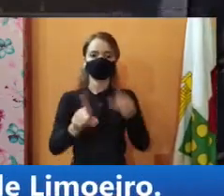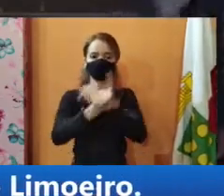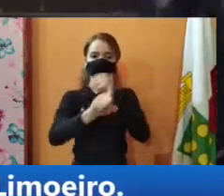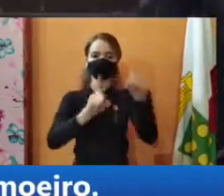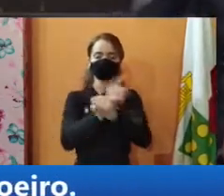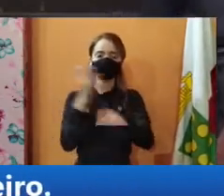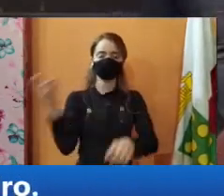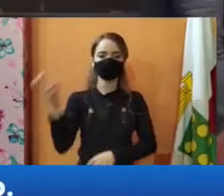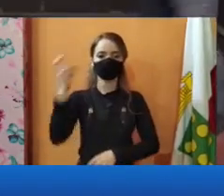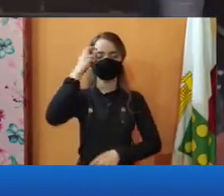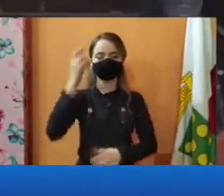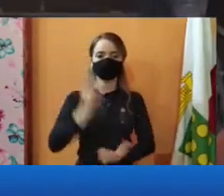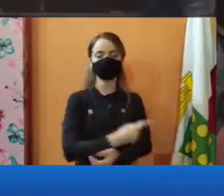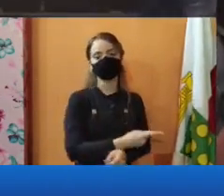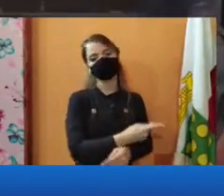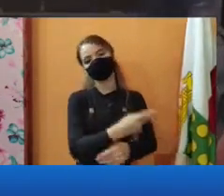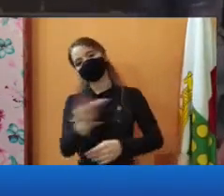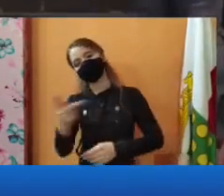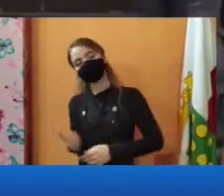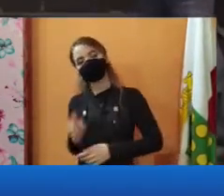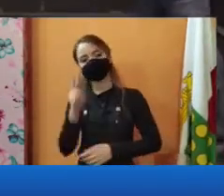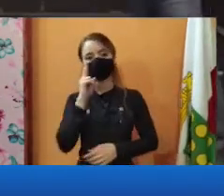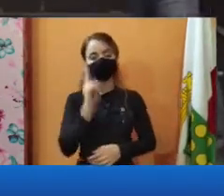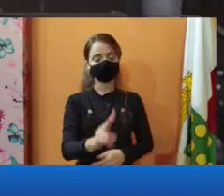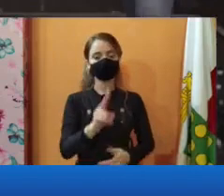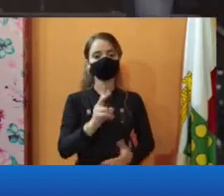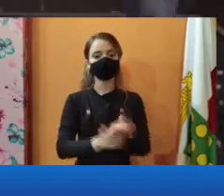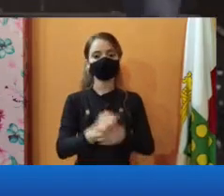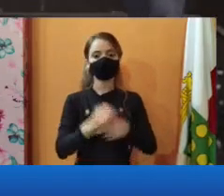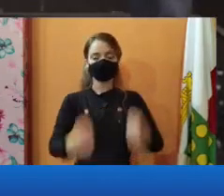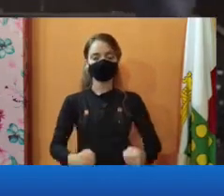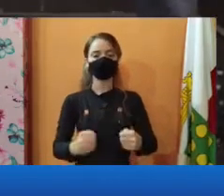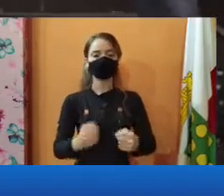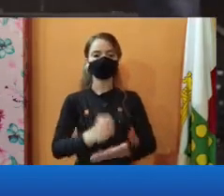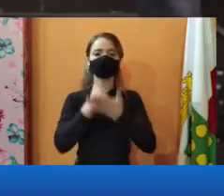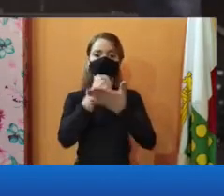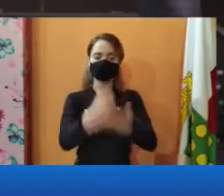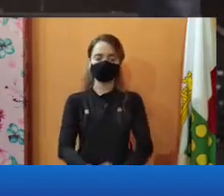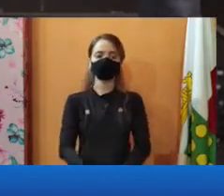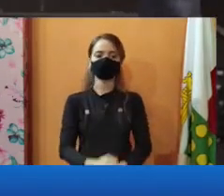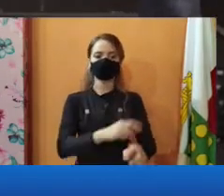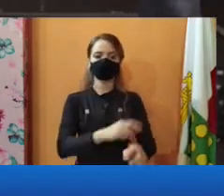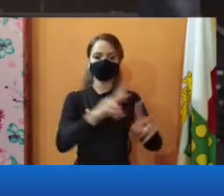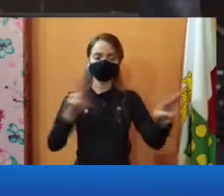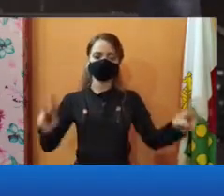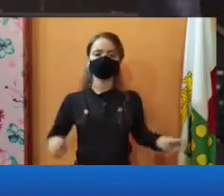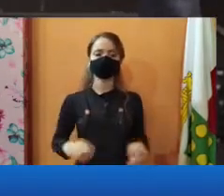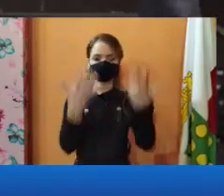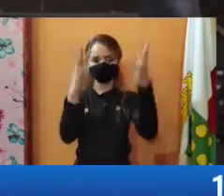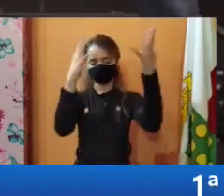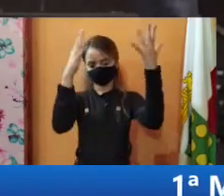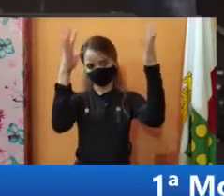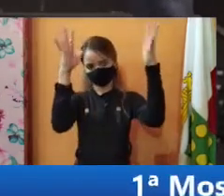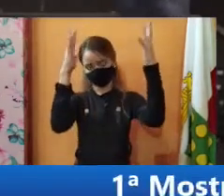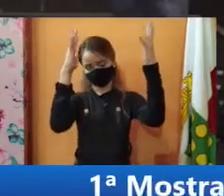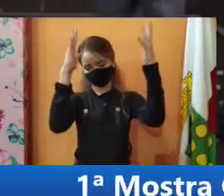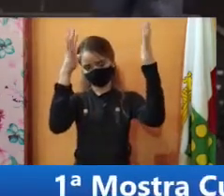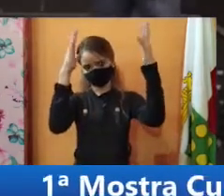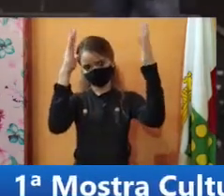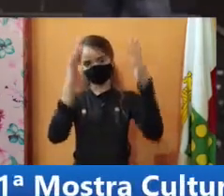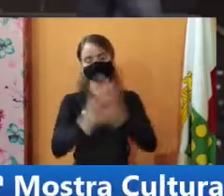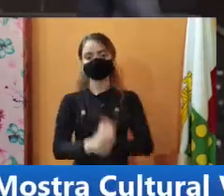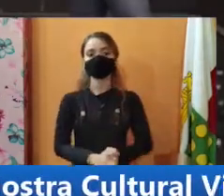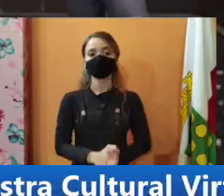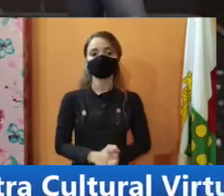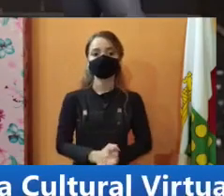cultura, a gente fazer uma visita e ver em que podemos potencializar esse trabalho de vocês. Show de bola, meu irmão, parabéns. Agora é a